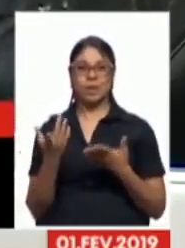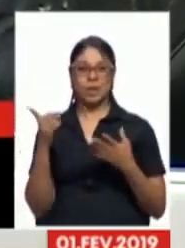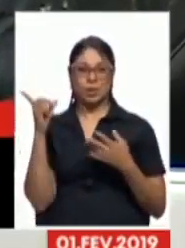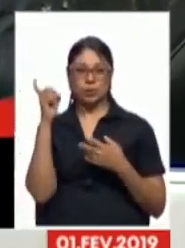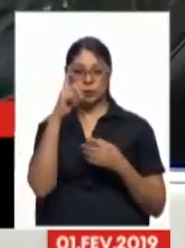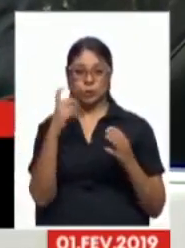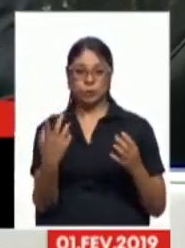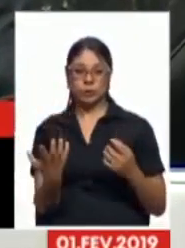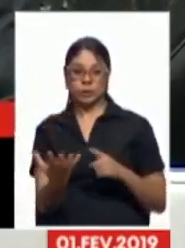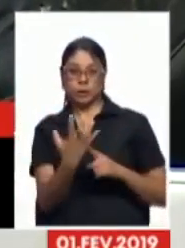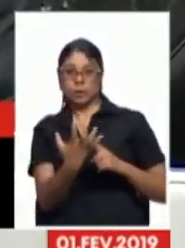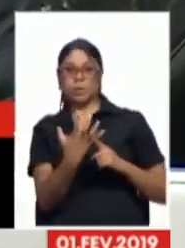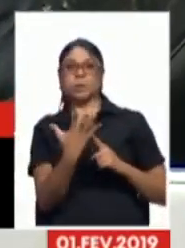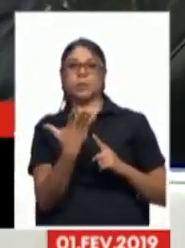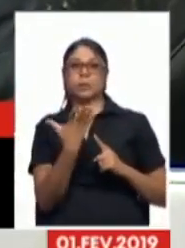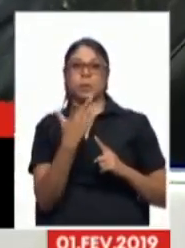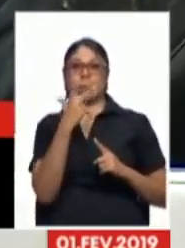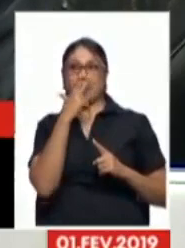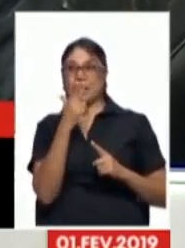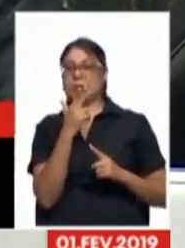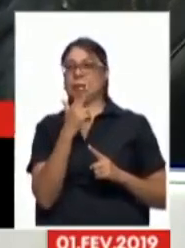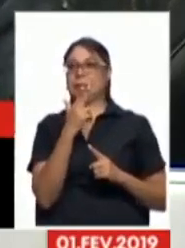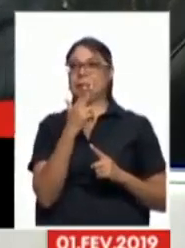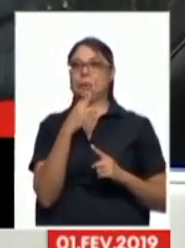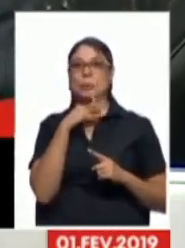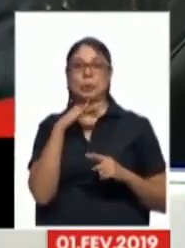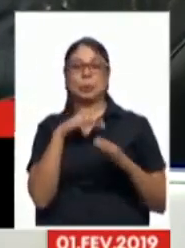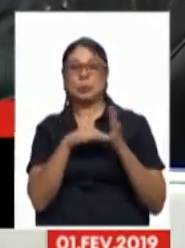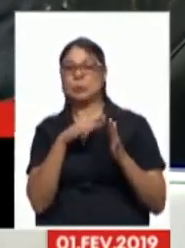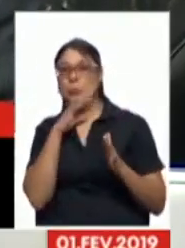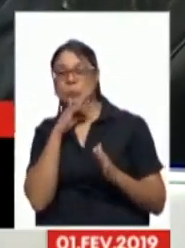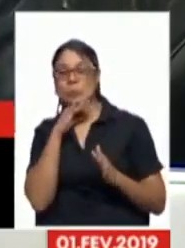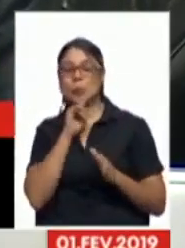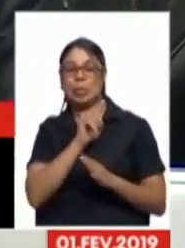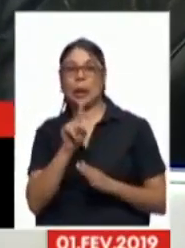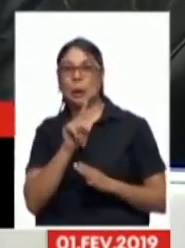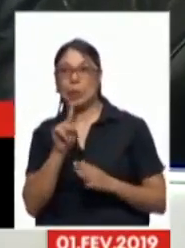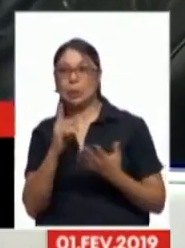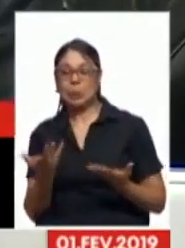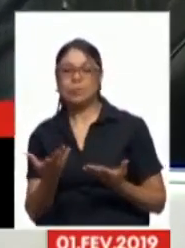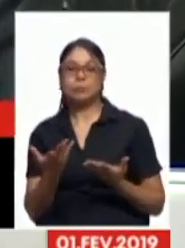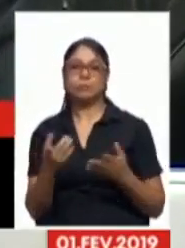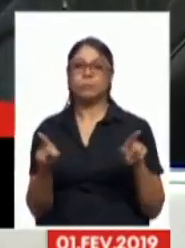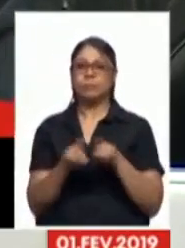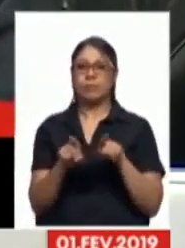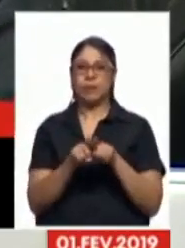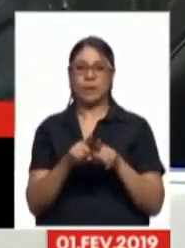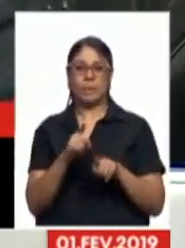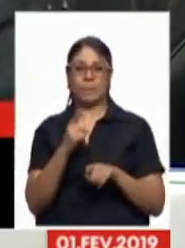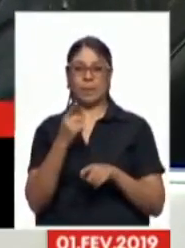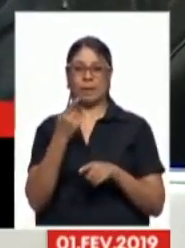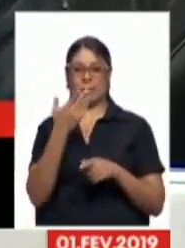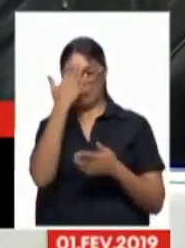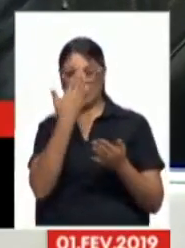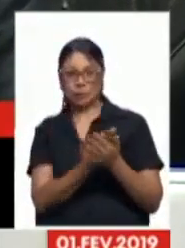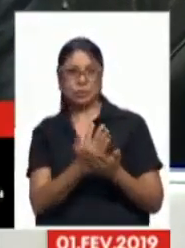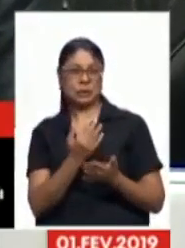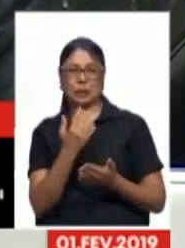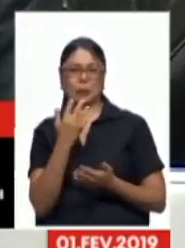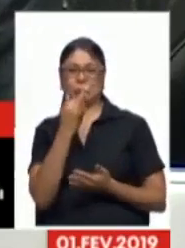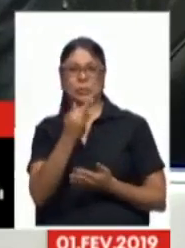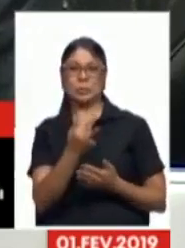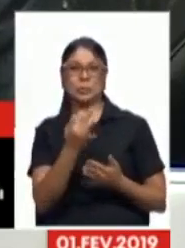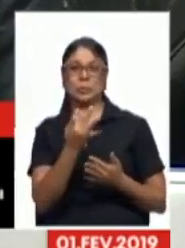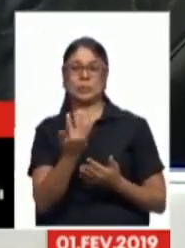pessimismo, acautelarmos dos falsos profetas e suas previsões distópicas, na quais